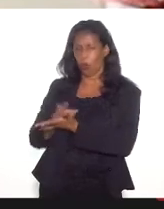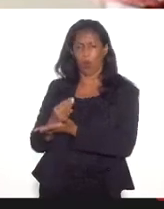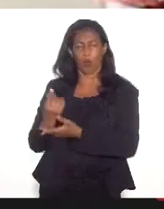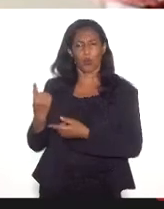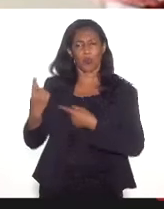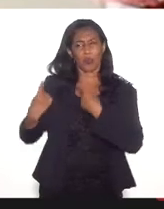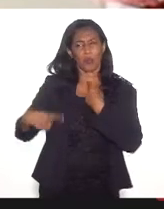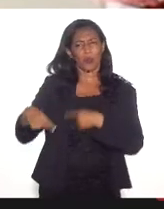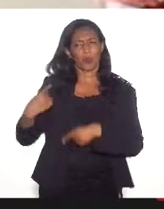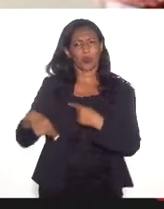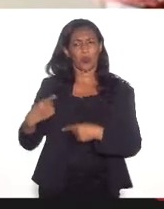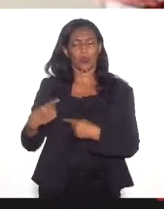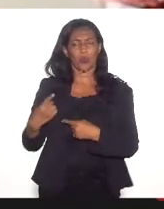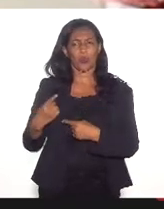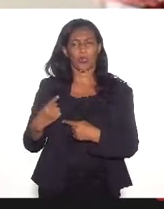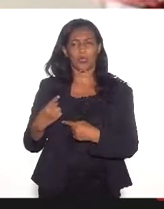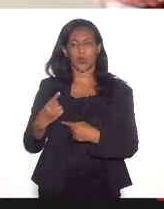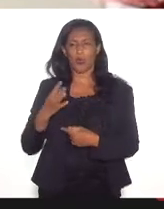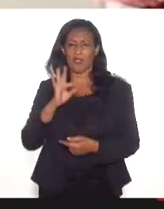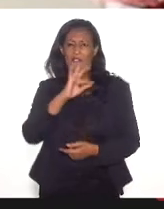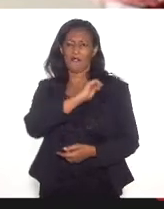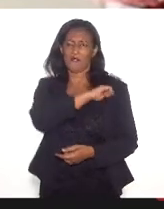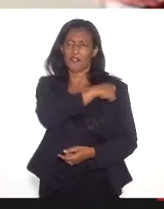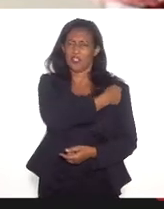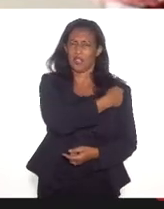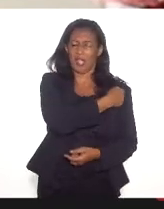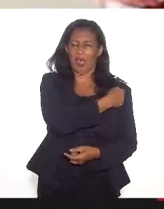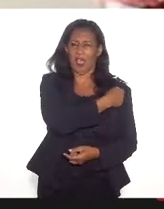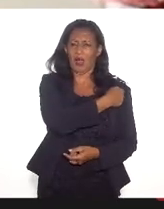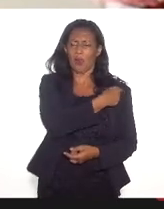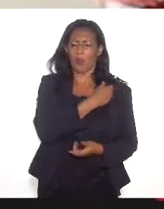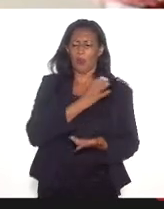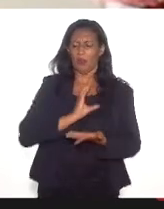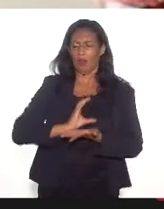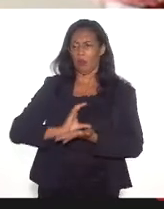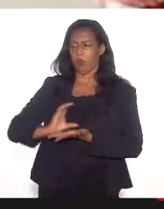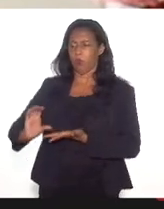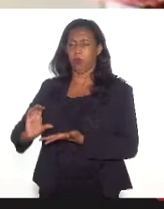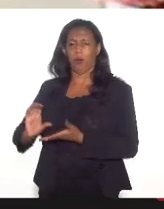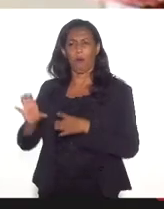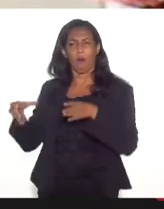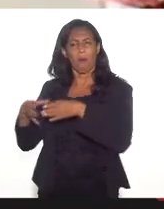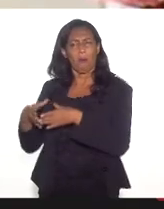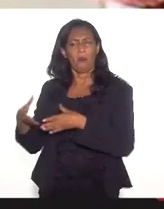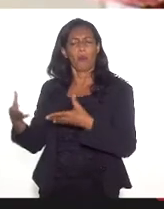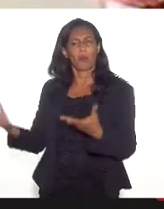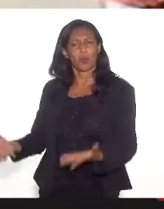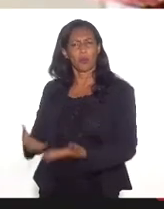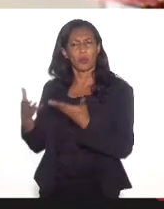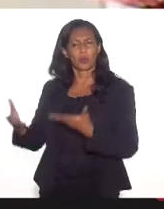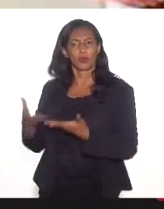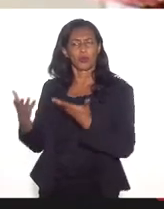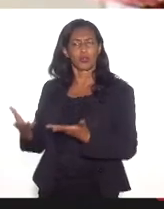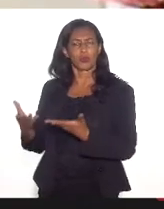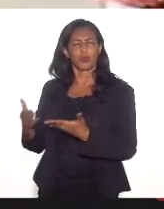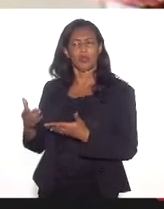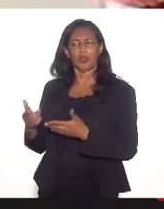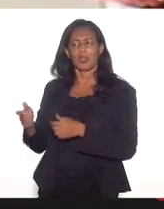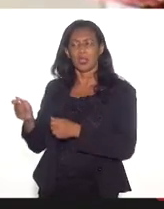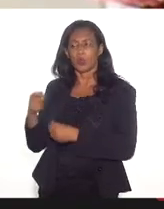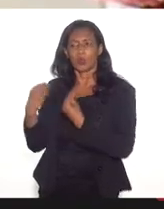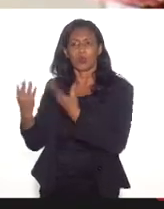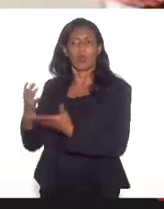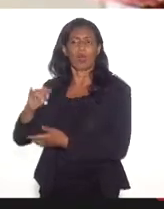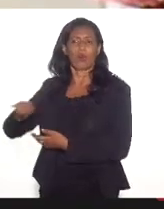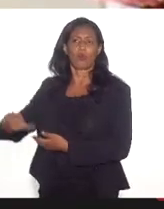política de estímulos fiscais pontuais para setores produtivos que não desenvolvem cadeias e que não